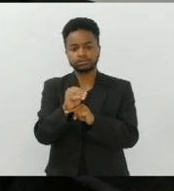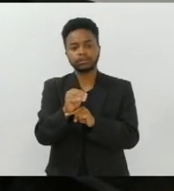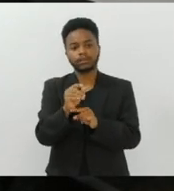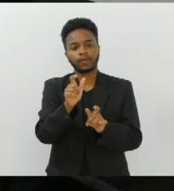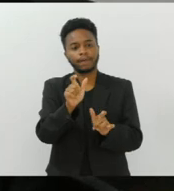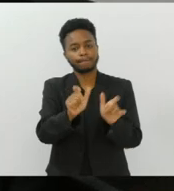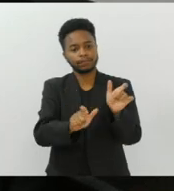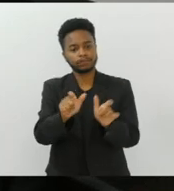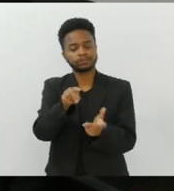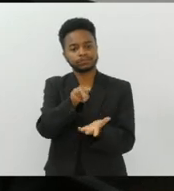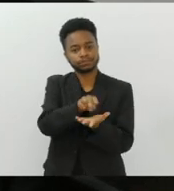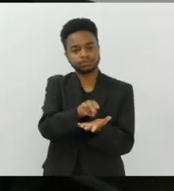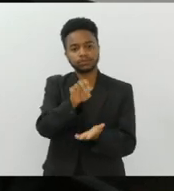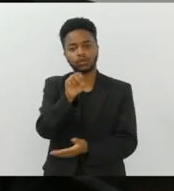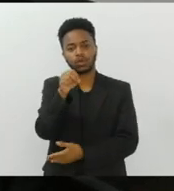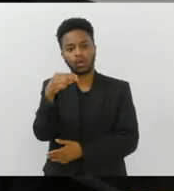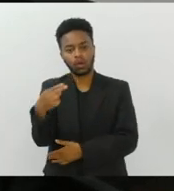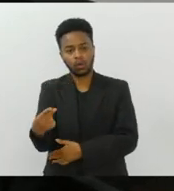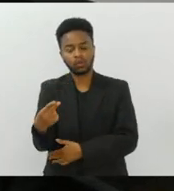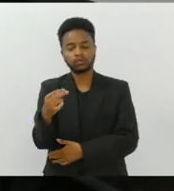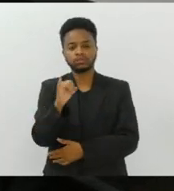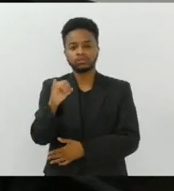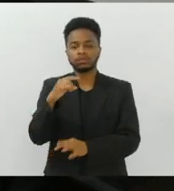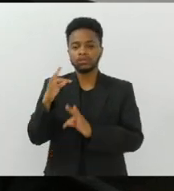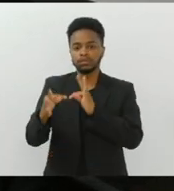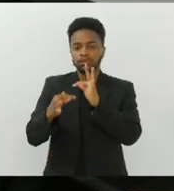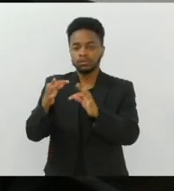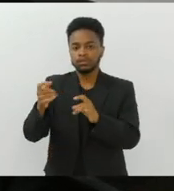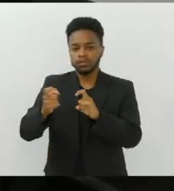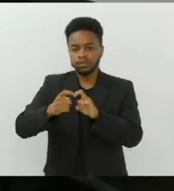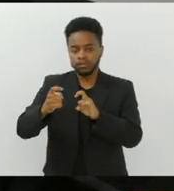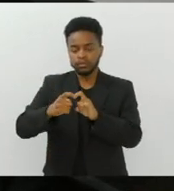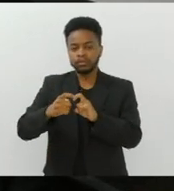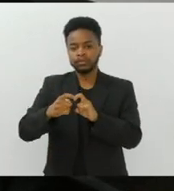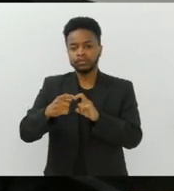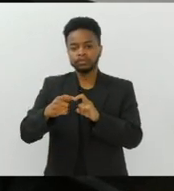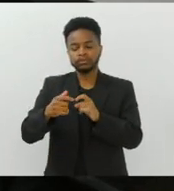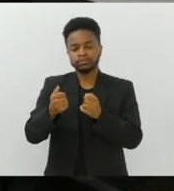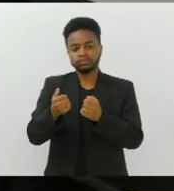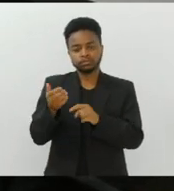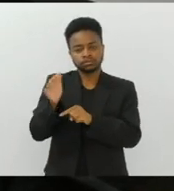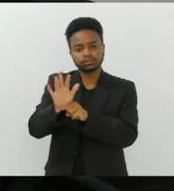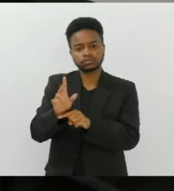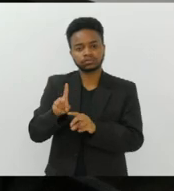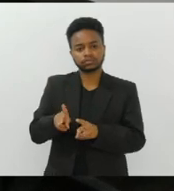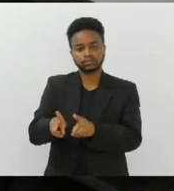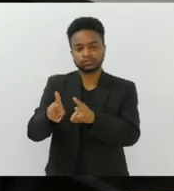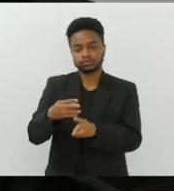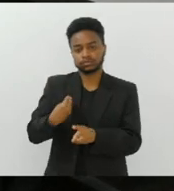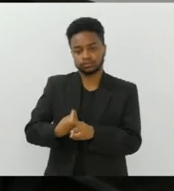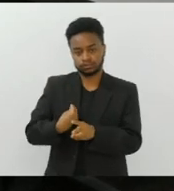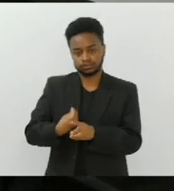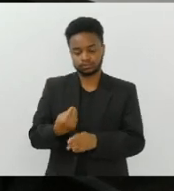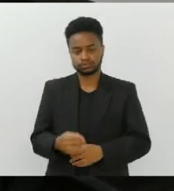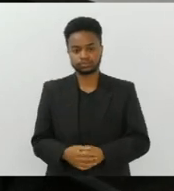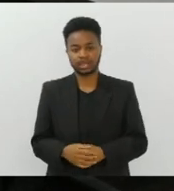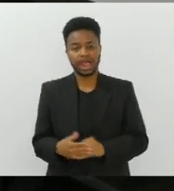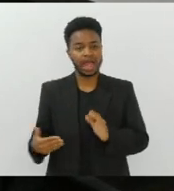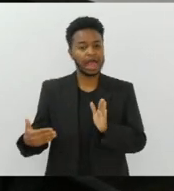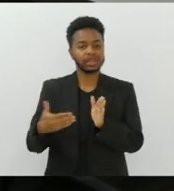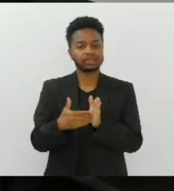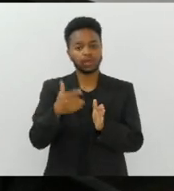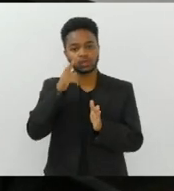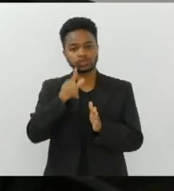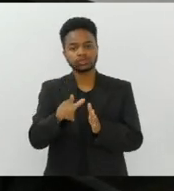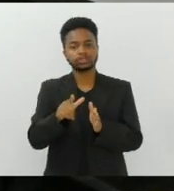usuário internado ou em pleno tratamento médico garantidor de sua sobrevivência ou de sua incolumidade física, até a efetiva